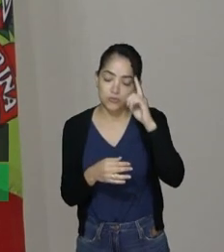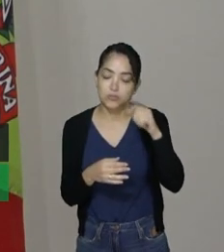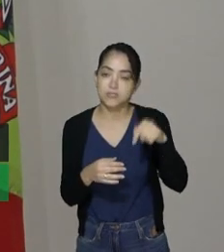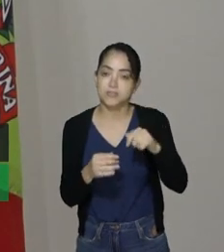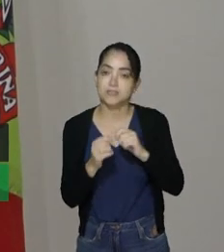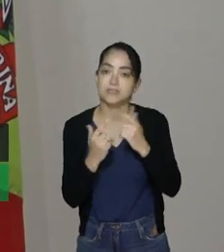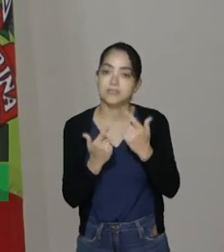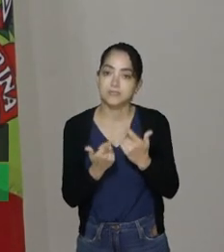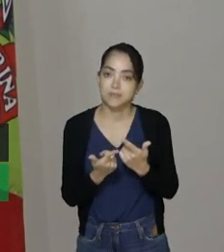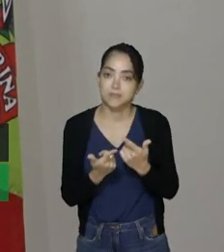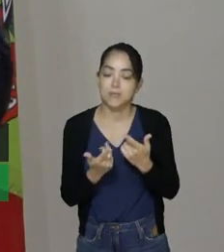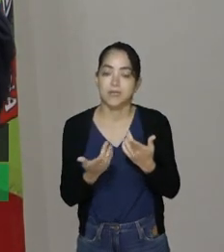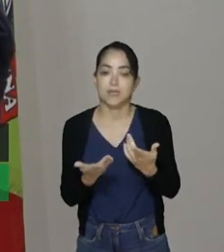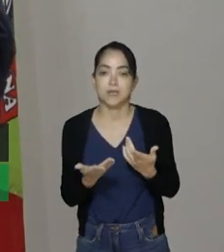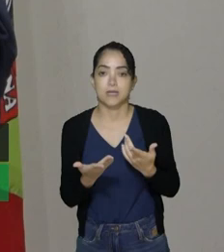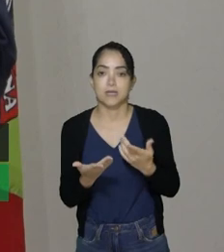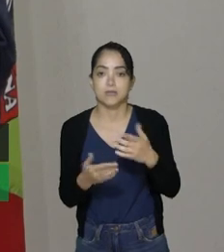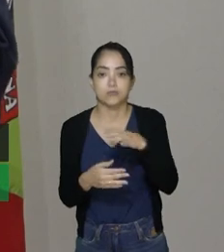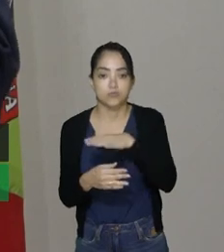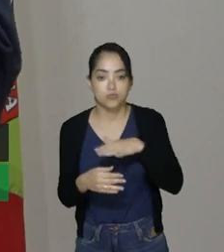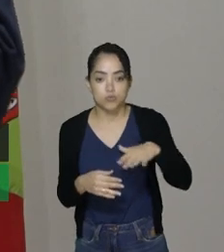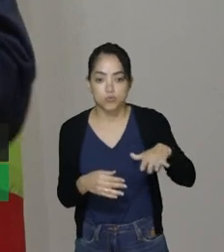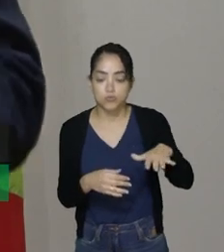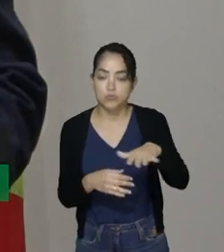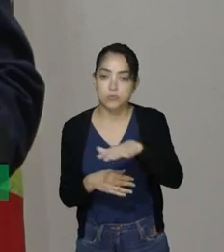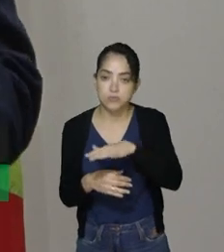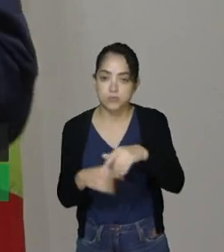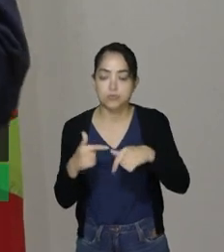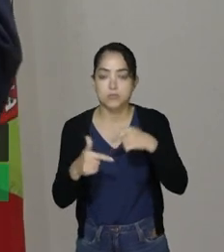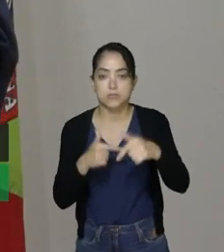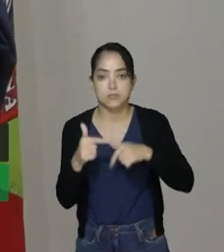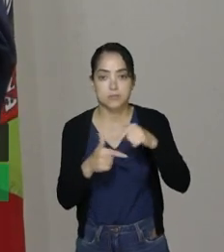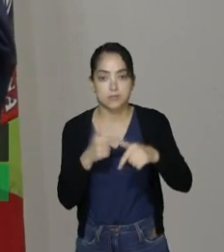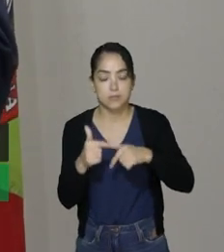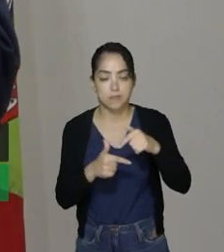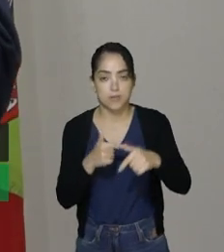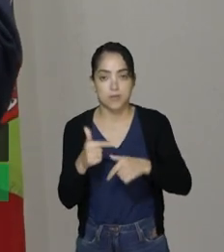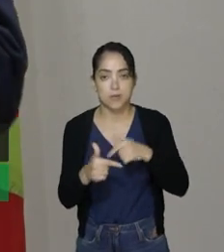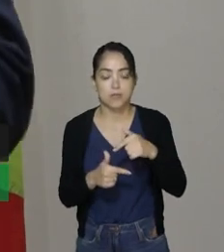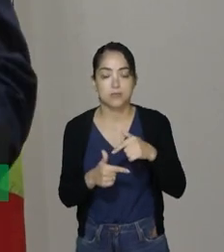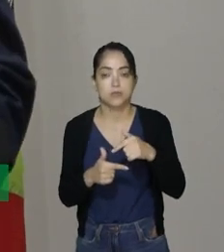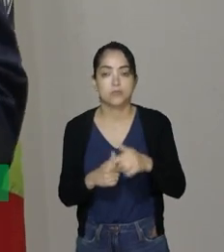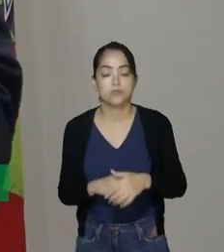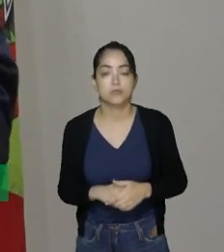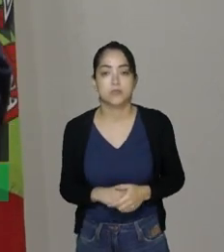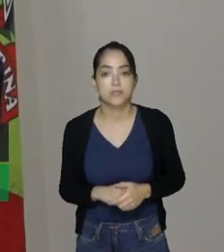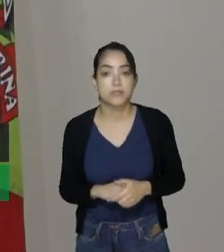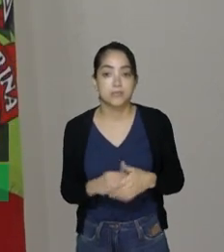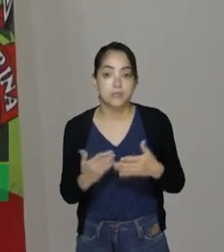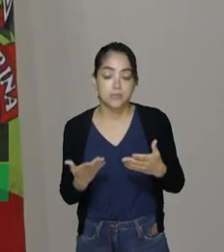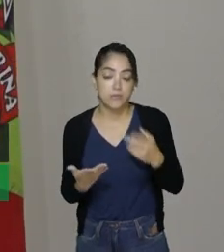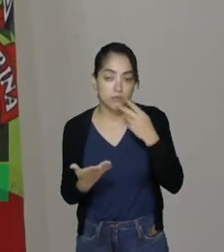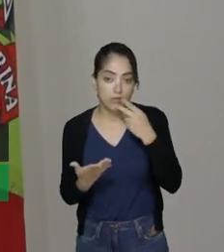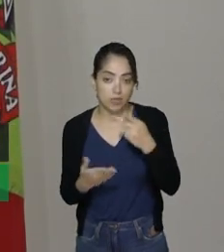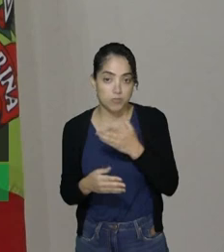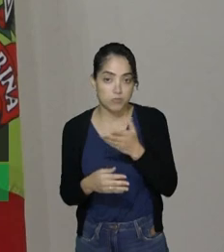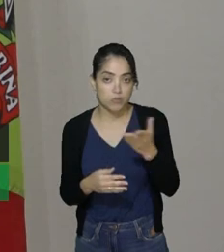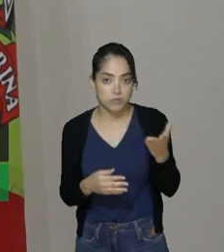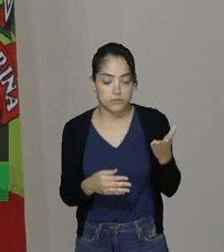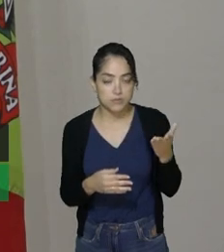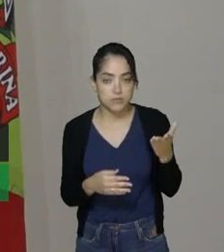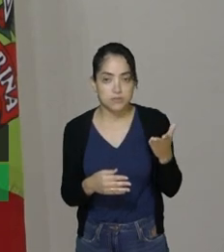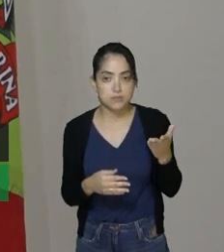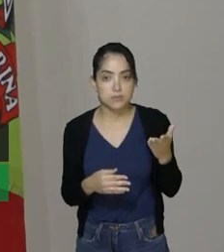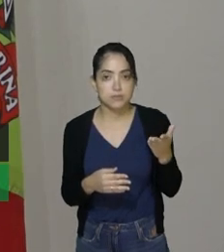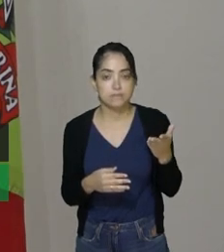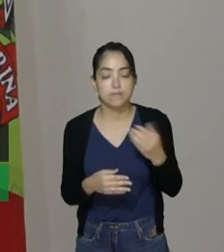Legislativa, de todos os setores que trabalham nessa casa. E dizer para vocês que